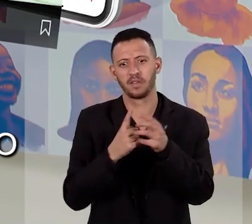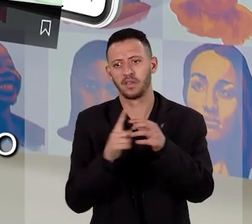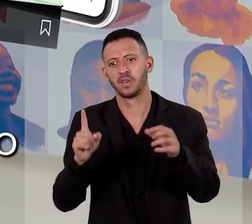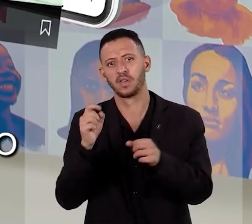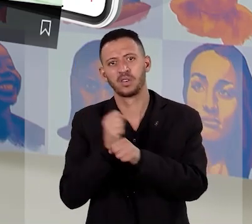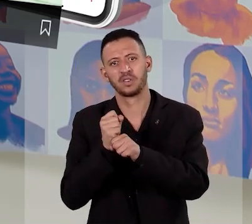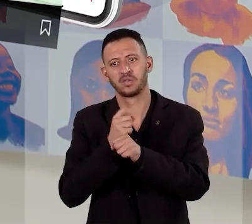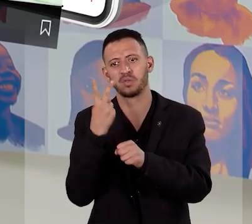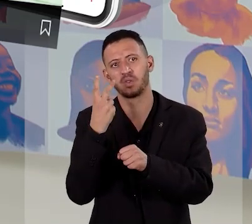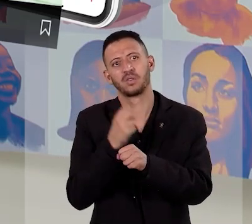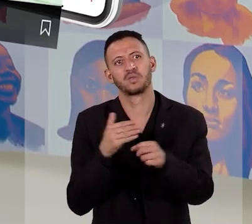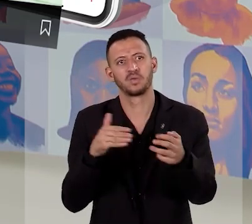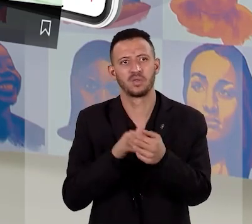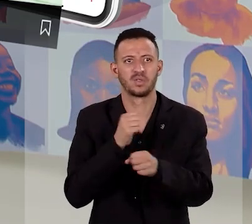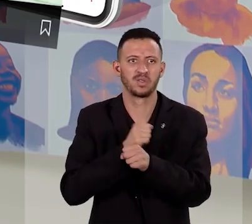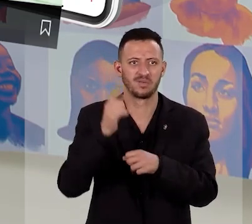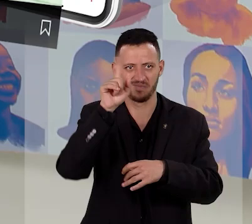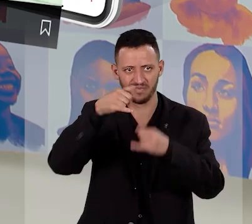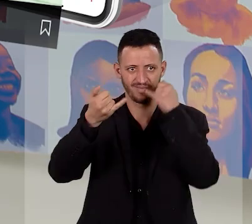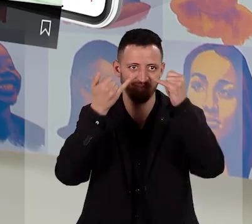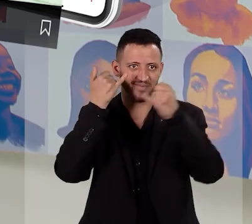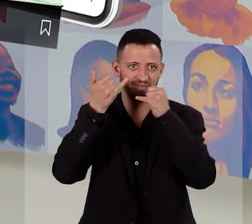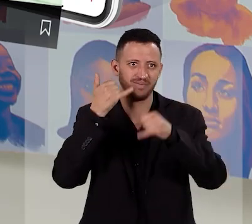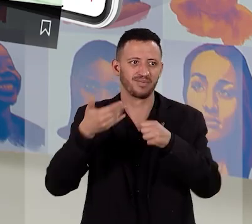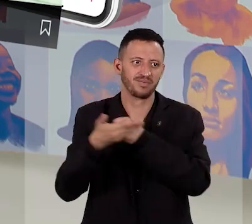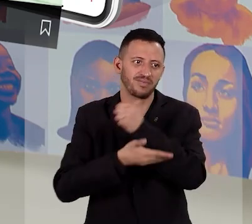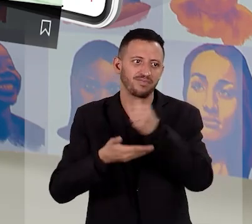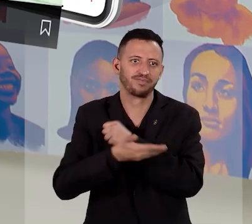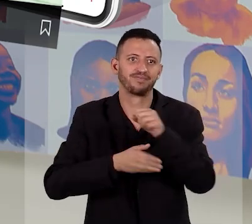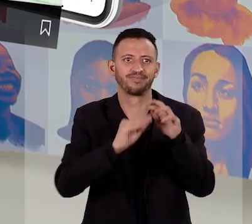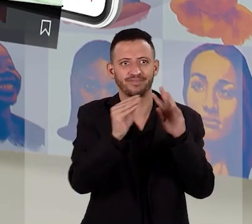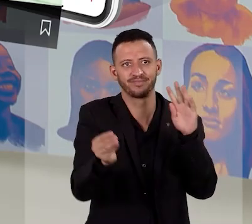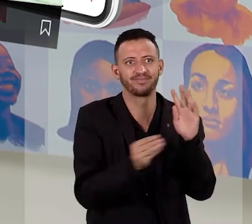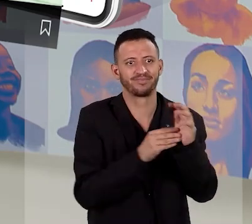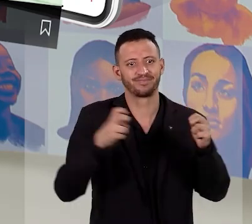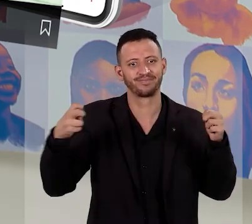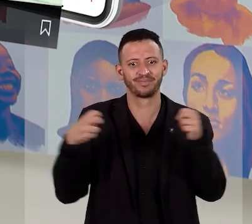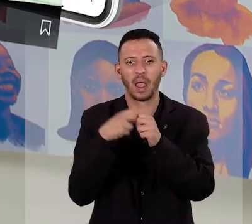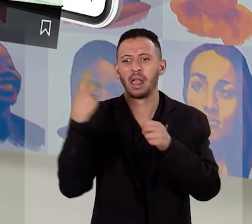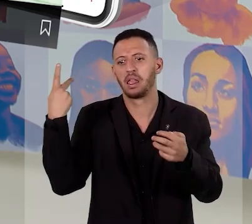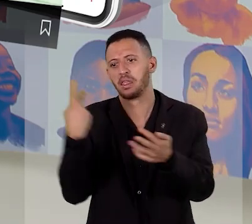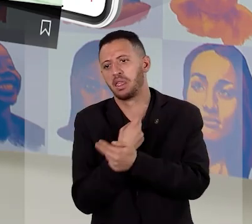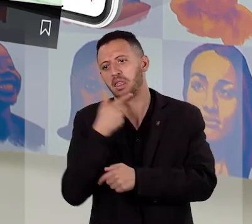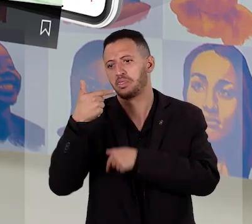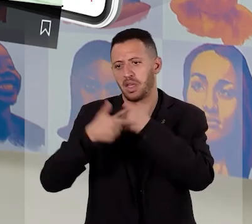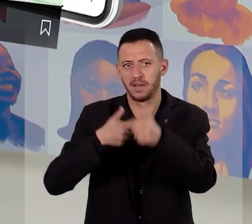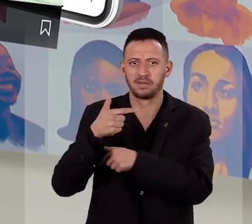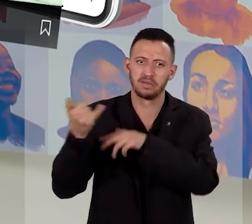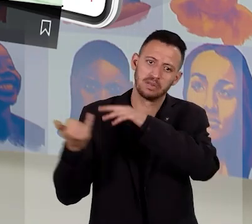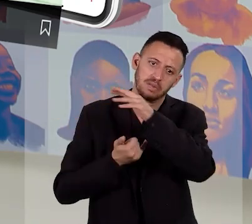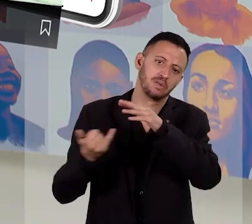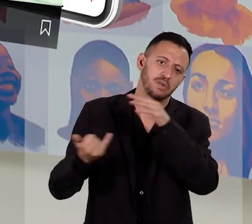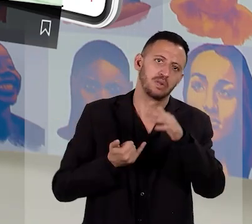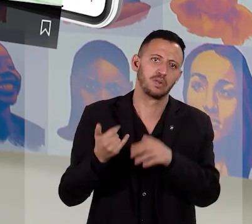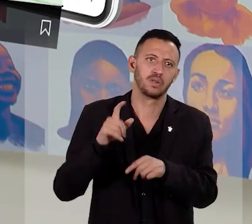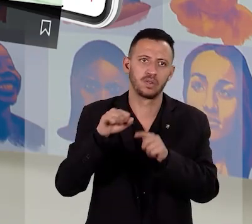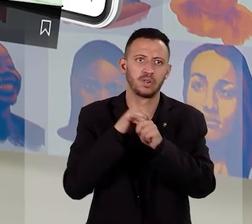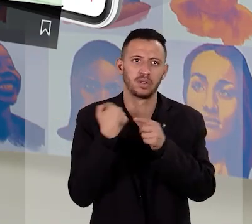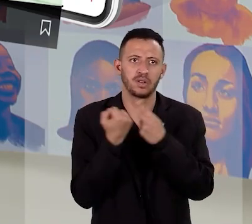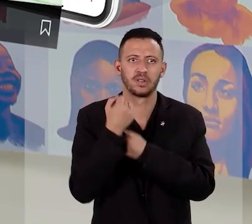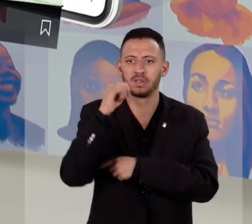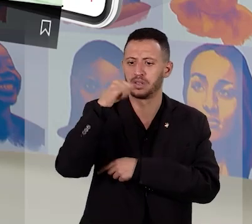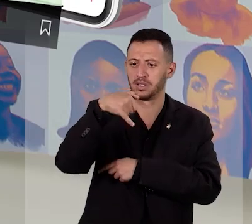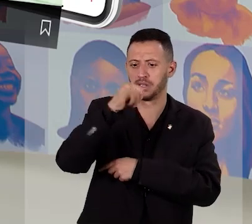nesses afastamentos nos últimos 2 anos. As informações se baseiam em registros de acidentes do trabalho do Instituto Nacional do